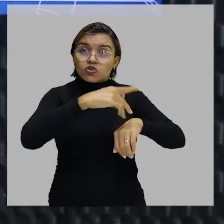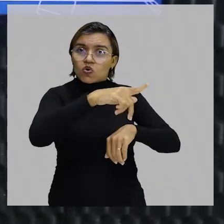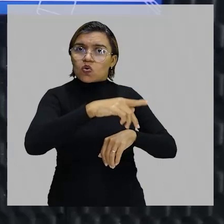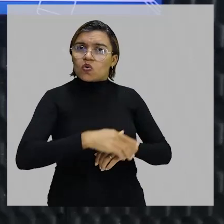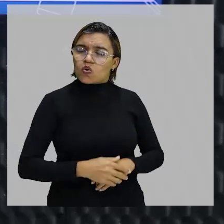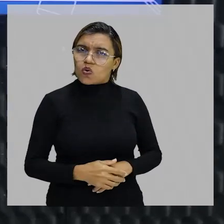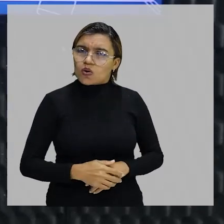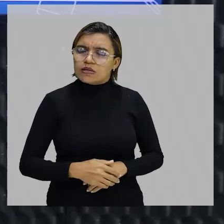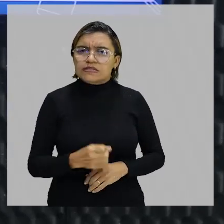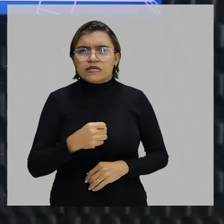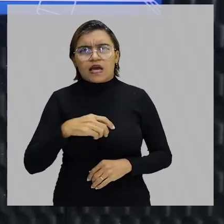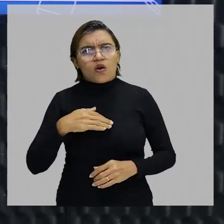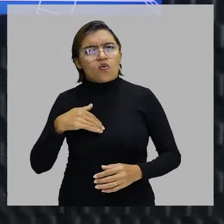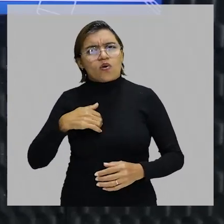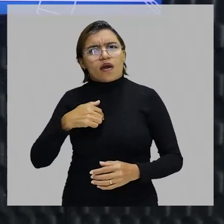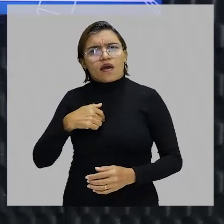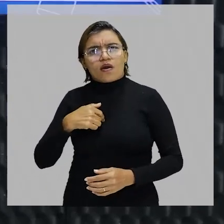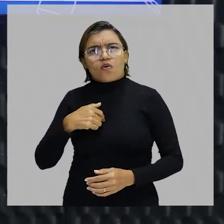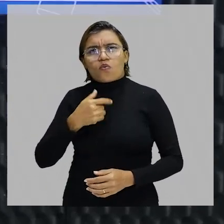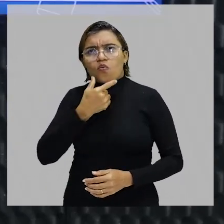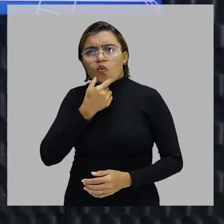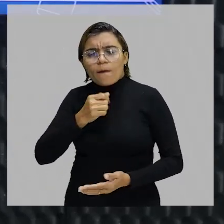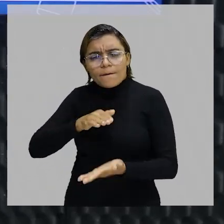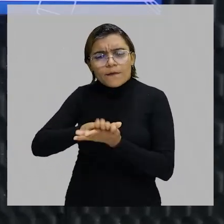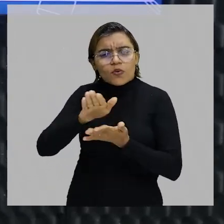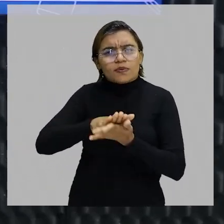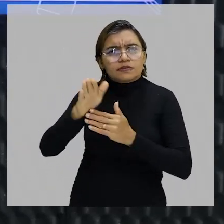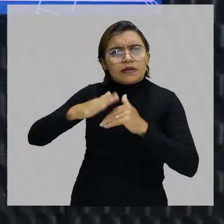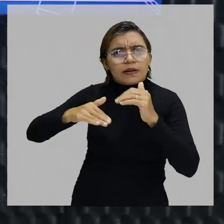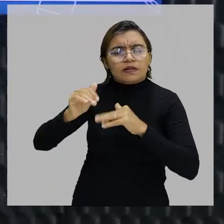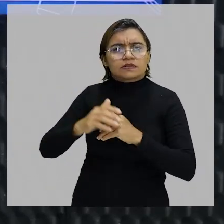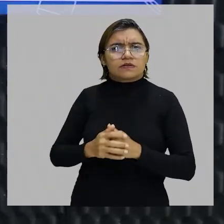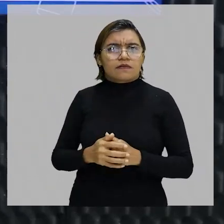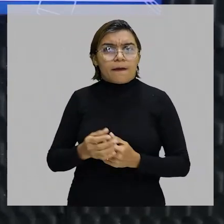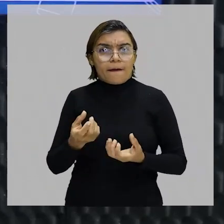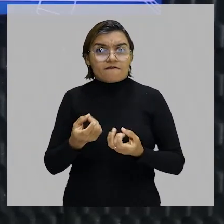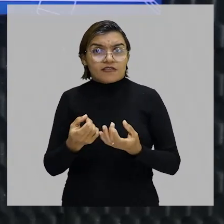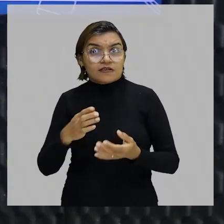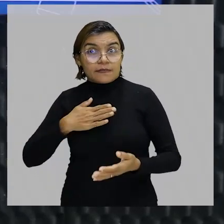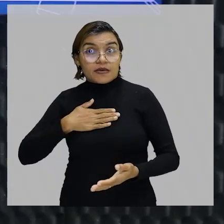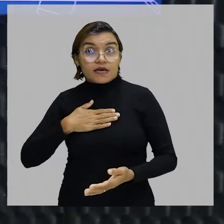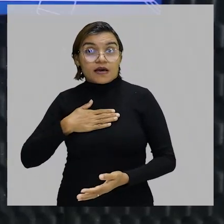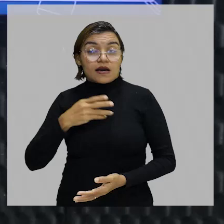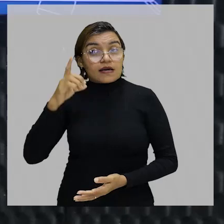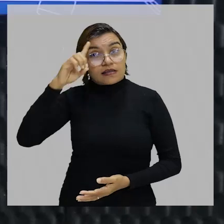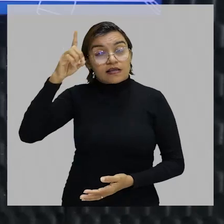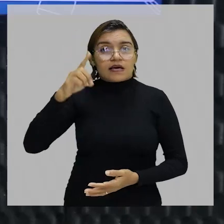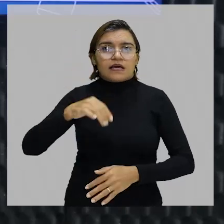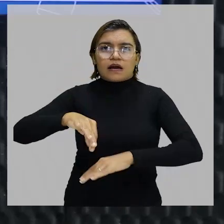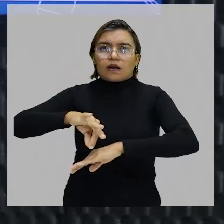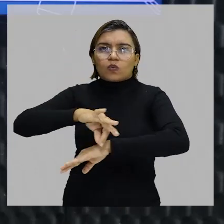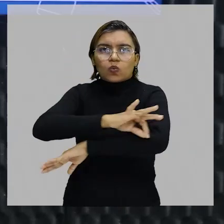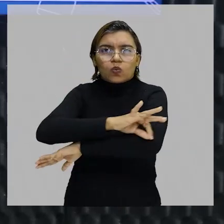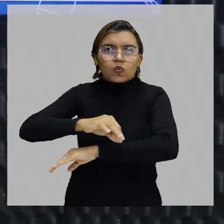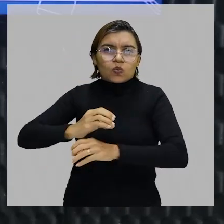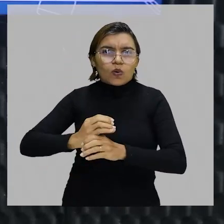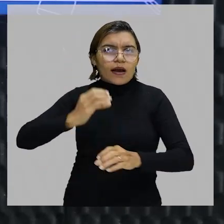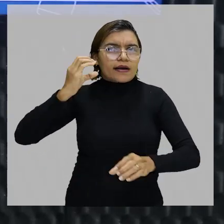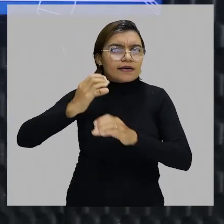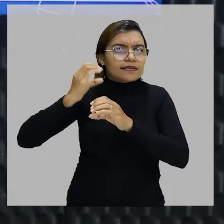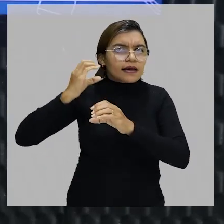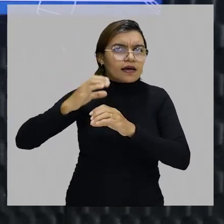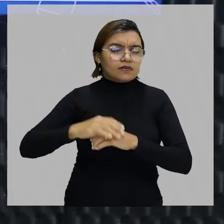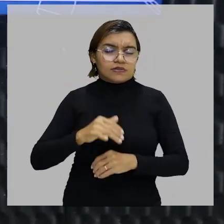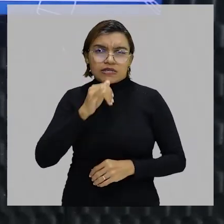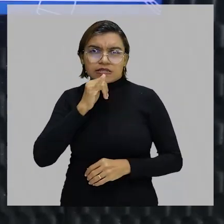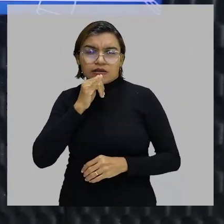se eu fosse um publicitário? E se eu vendesse a minha ideia como um arquiteto? E se eu vendesse a ideia,